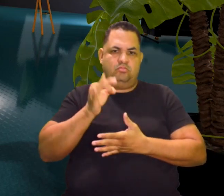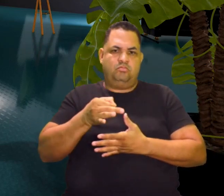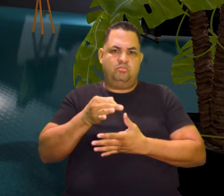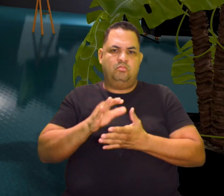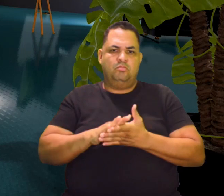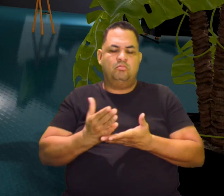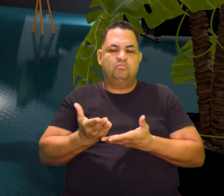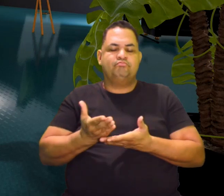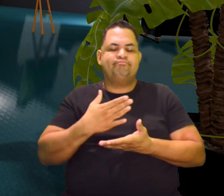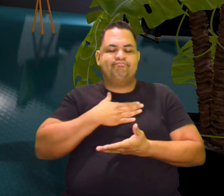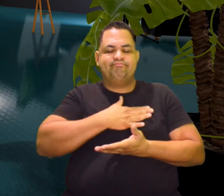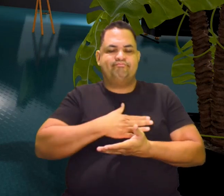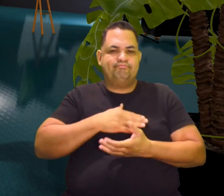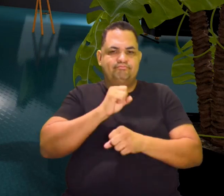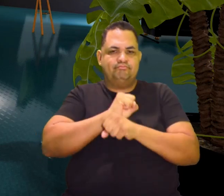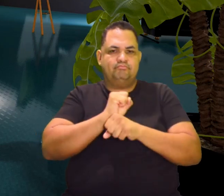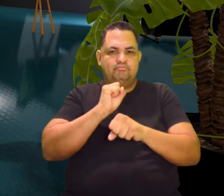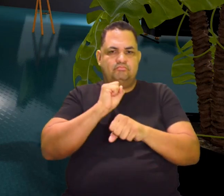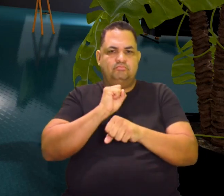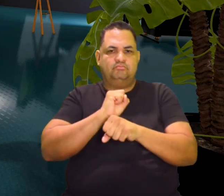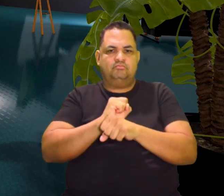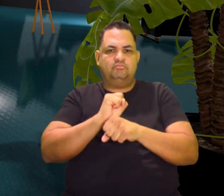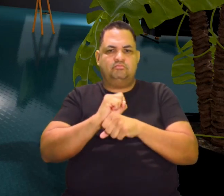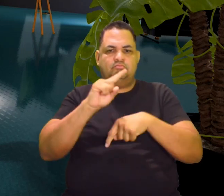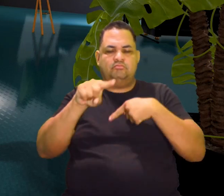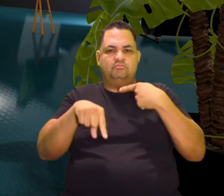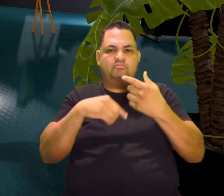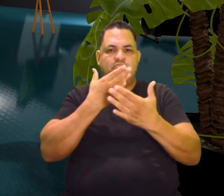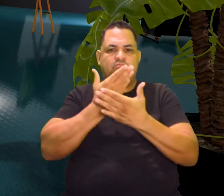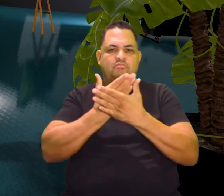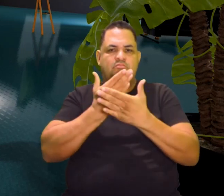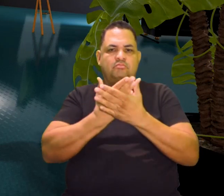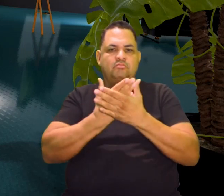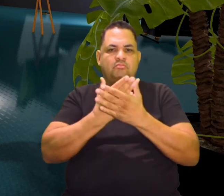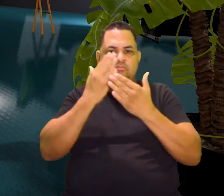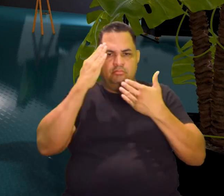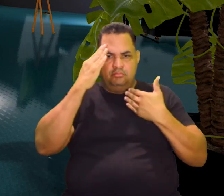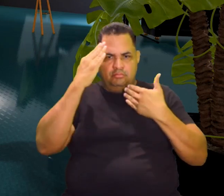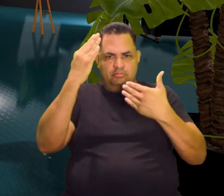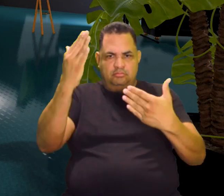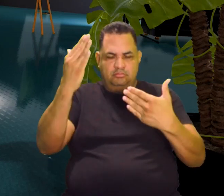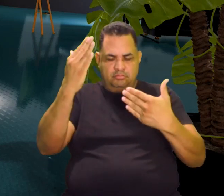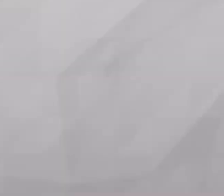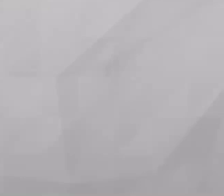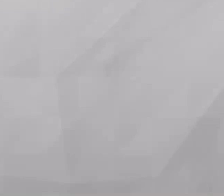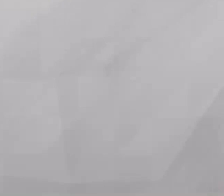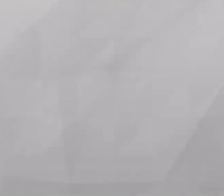que vocês tenham gostado e aguardo vocês nas próximas aulas. Obrigada pela atenção e até lá!